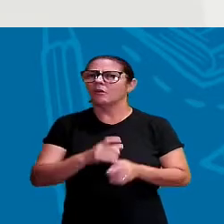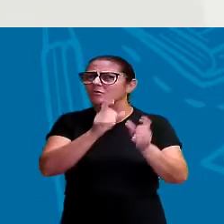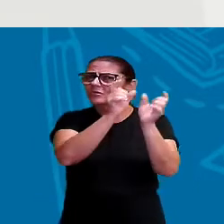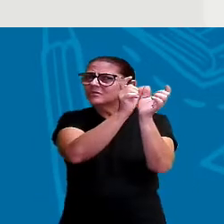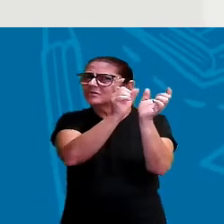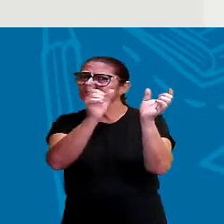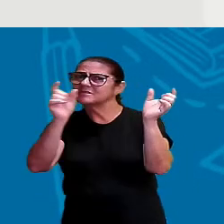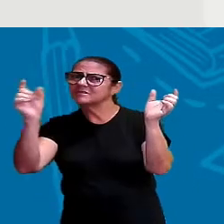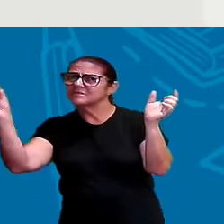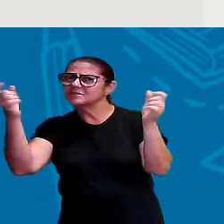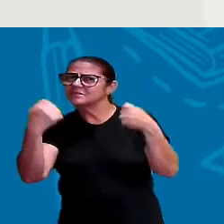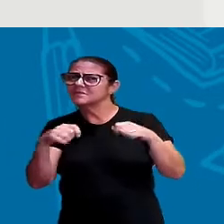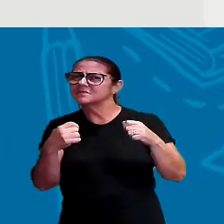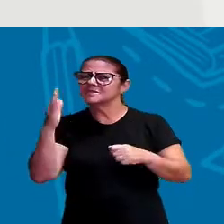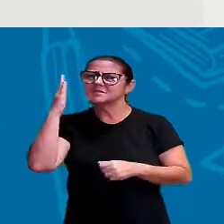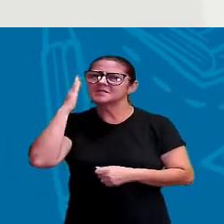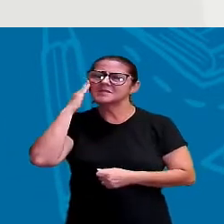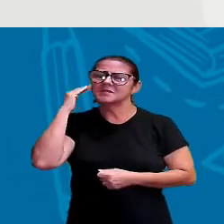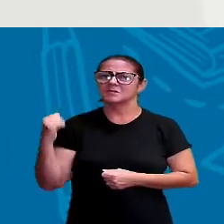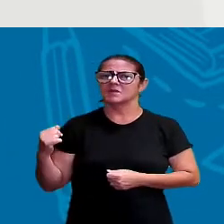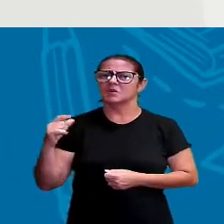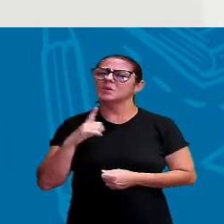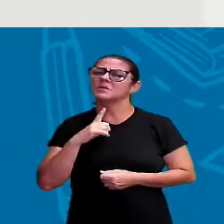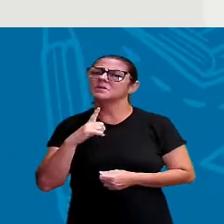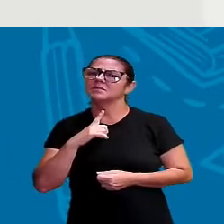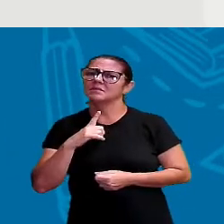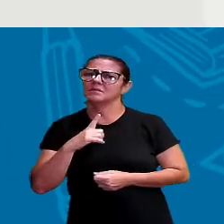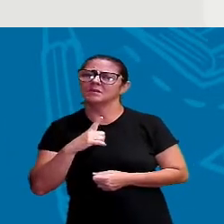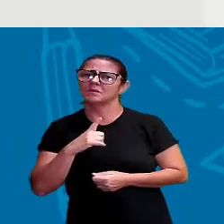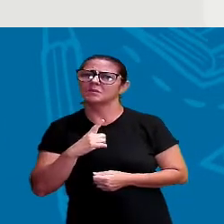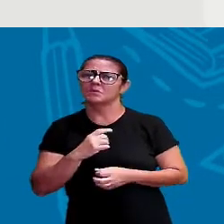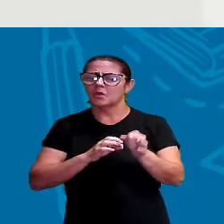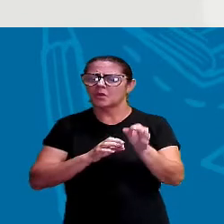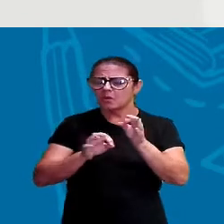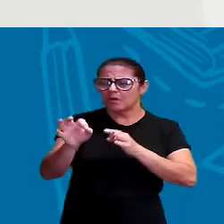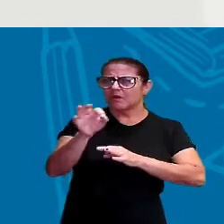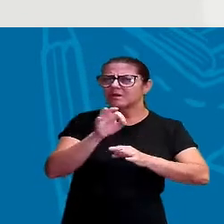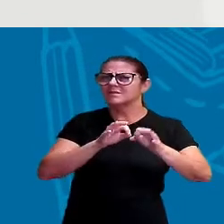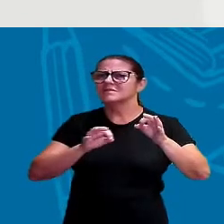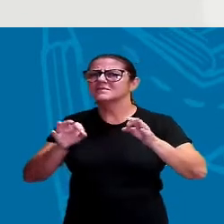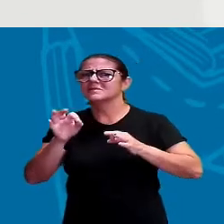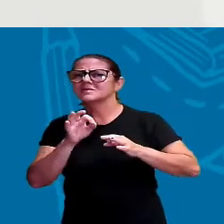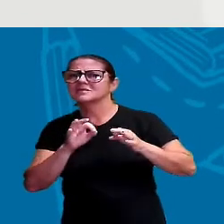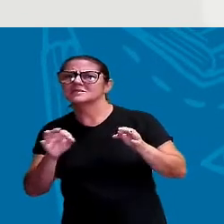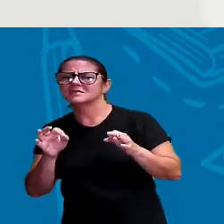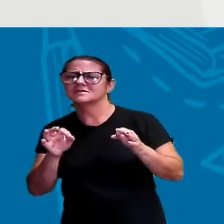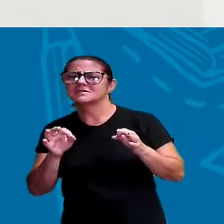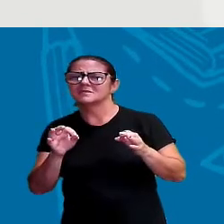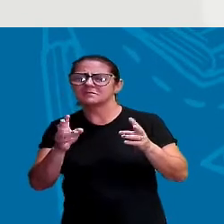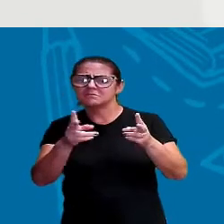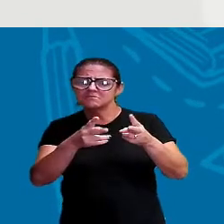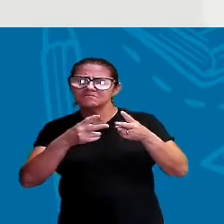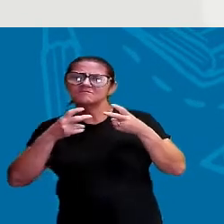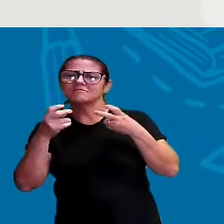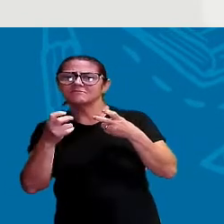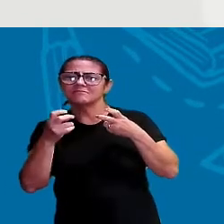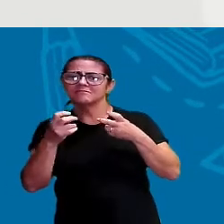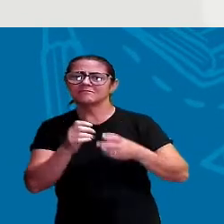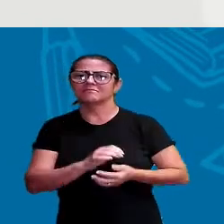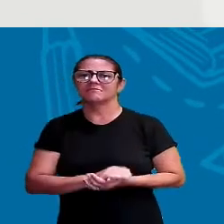a gente precisa saber um pouquinho aí do que nós temos para fazer uma base para identificarmos.